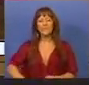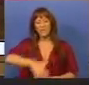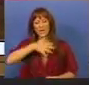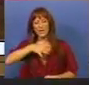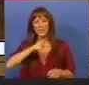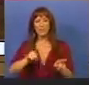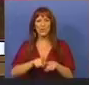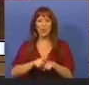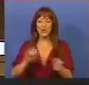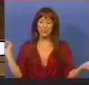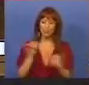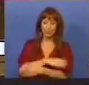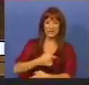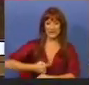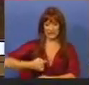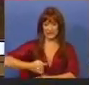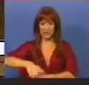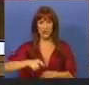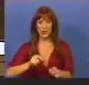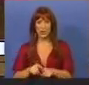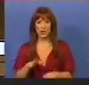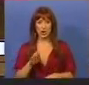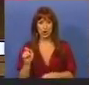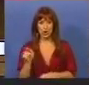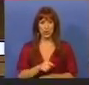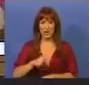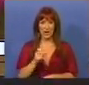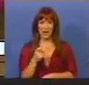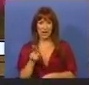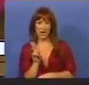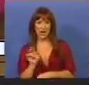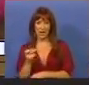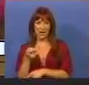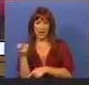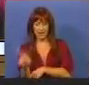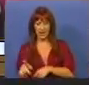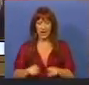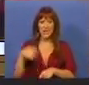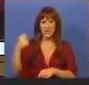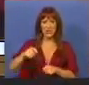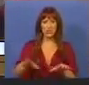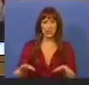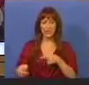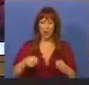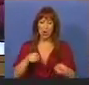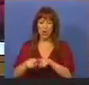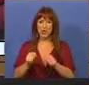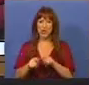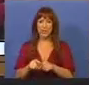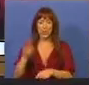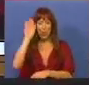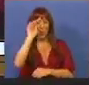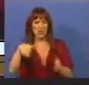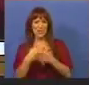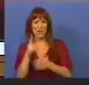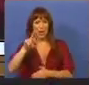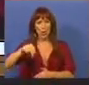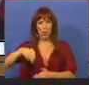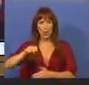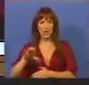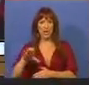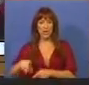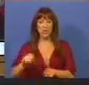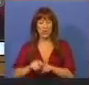declarações a um jornal diário, José Aguiar, presidente de um organismo consultor da Unesco, reconhece